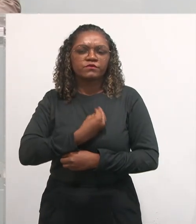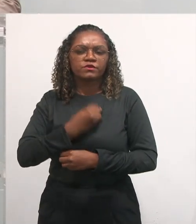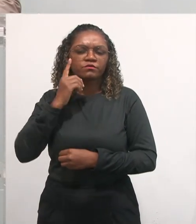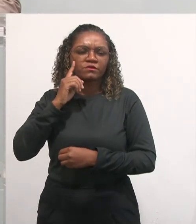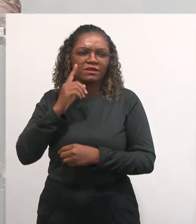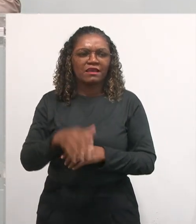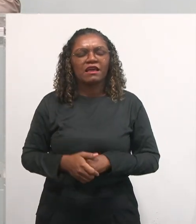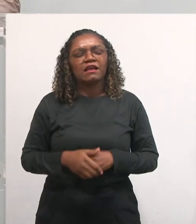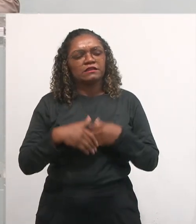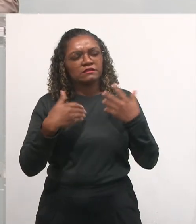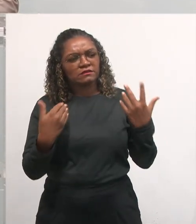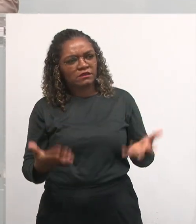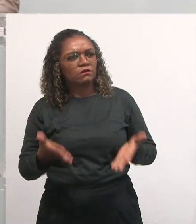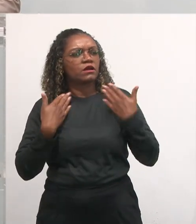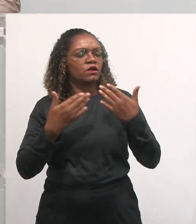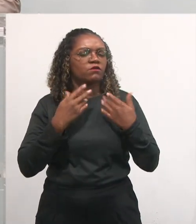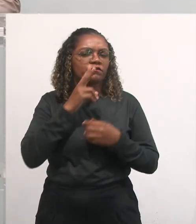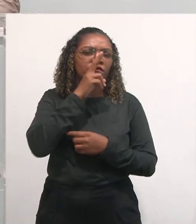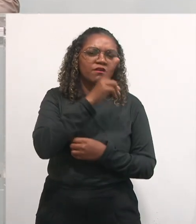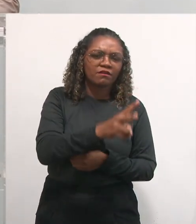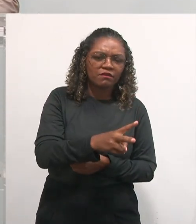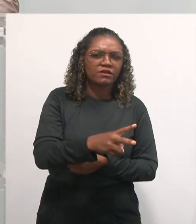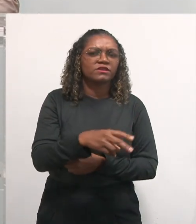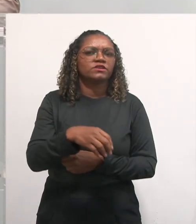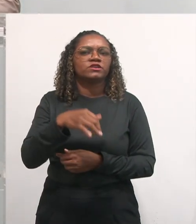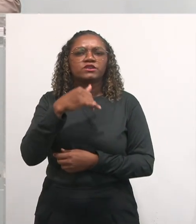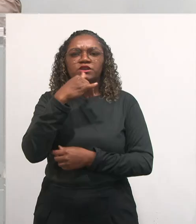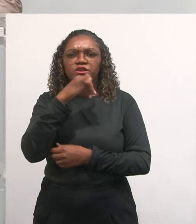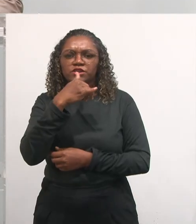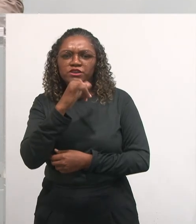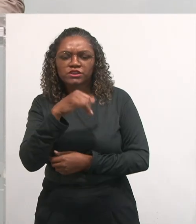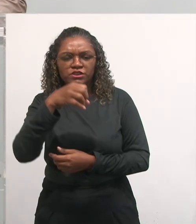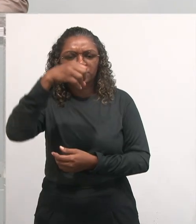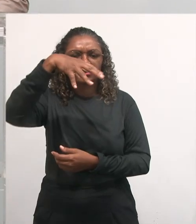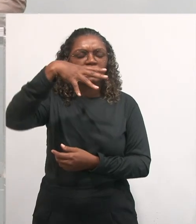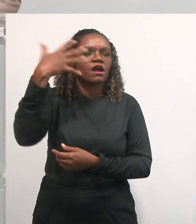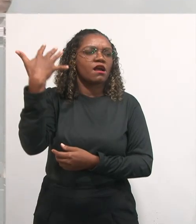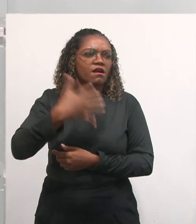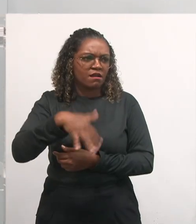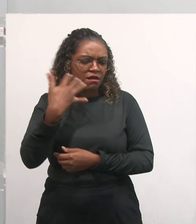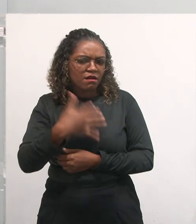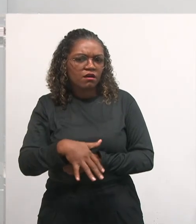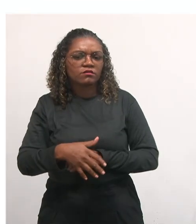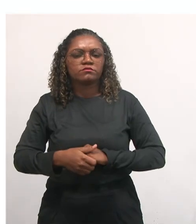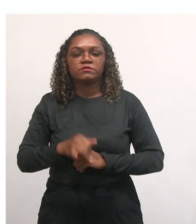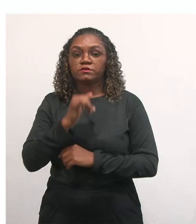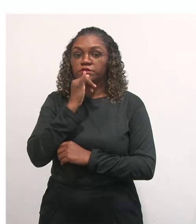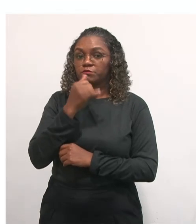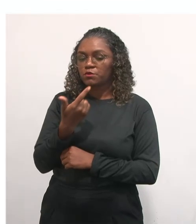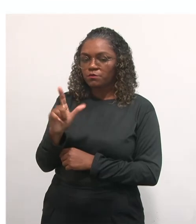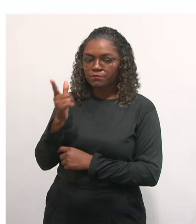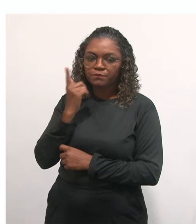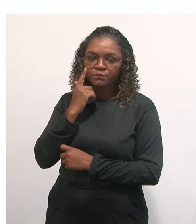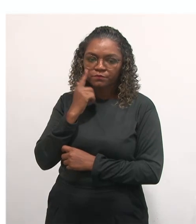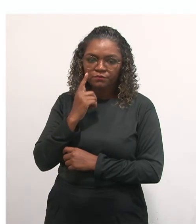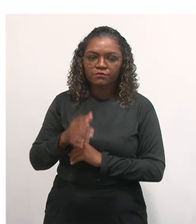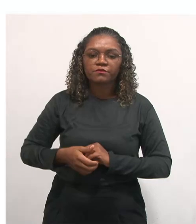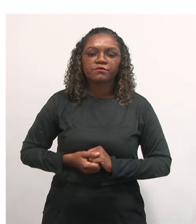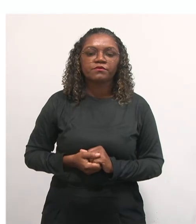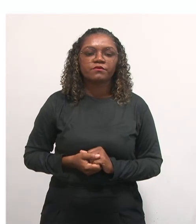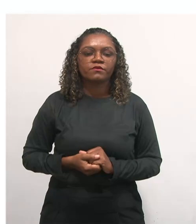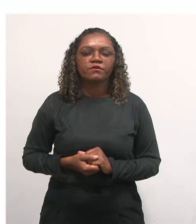não aguento mais pagar energia mais cara. Então as respostas são diversas também. Outros exemplos para a gente adiantar na nossa